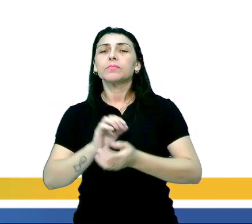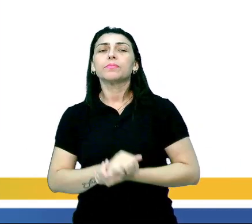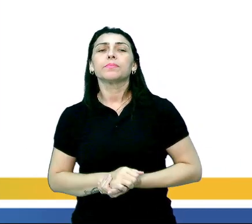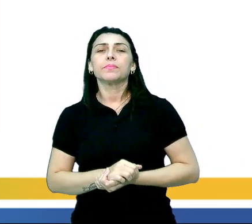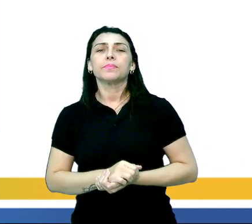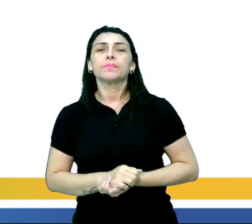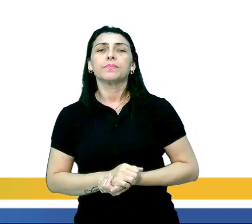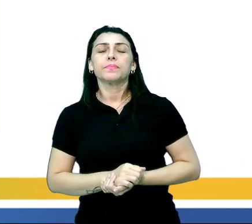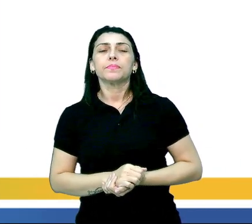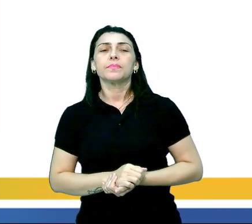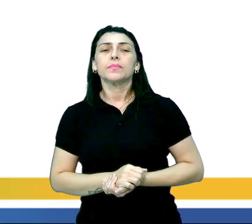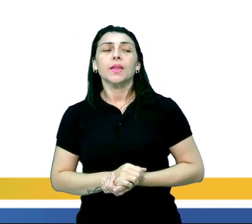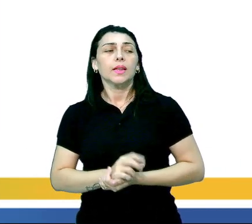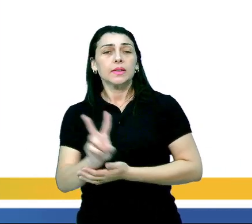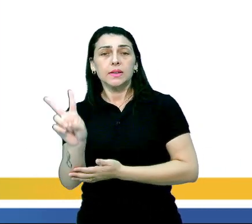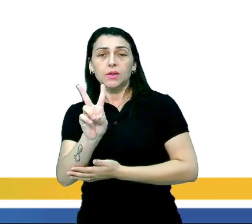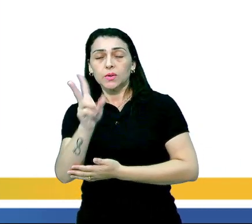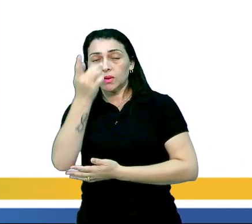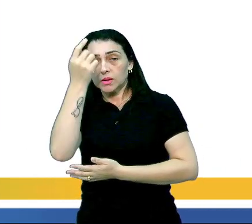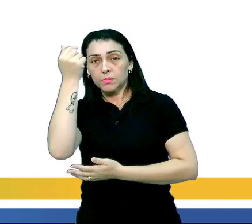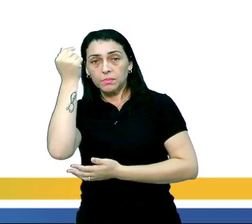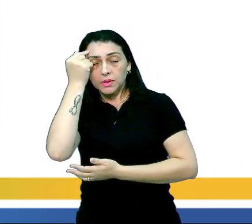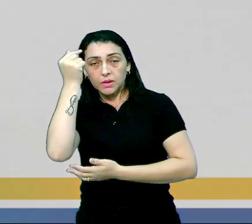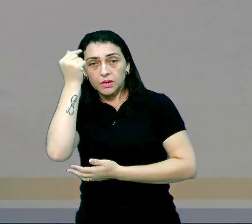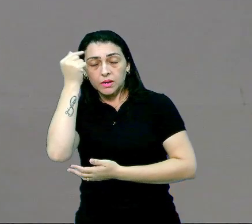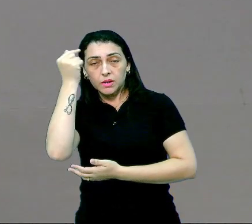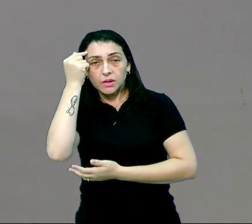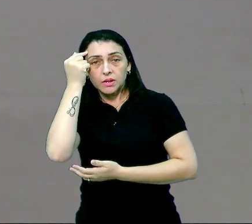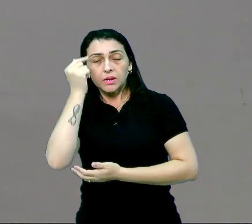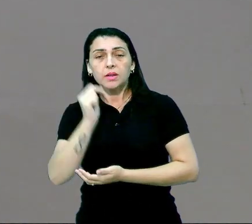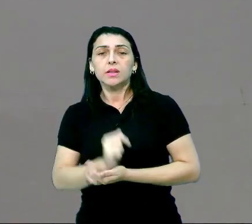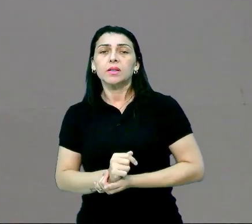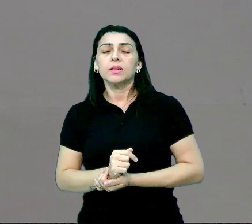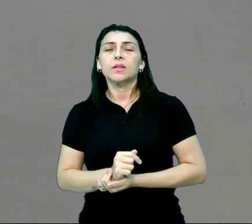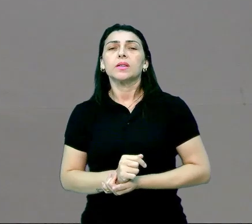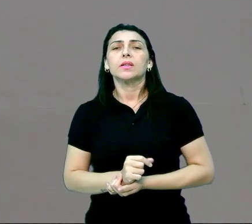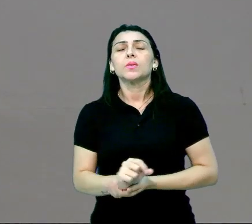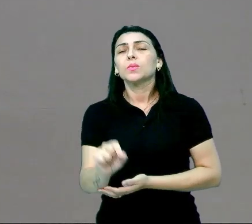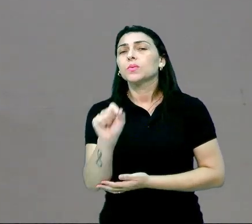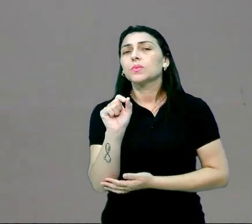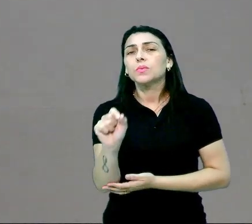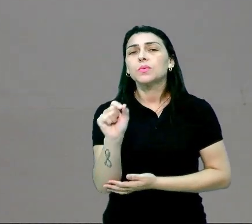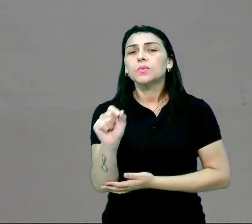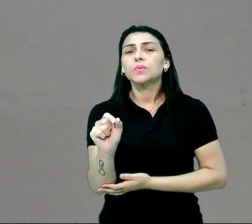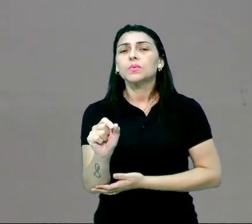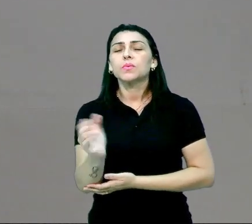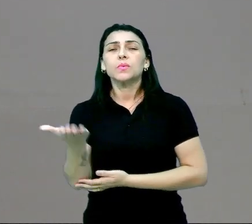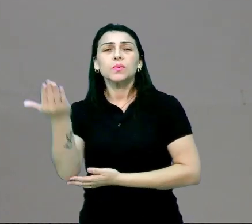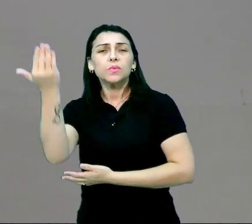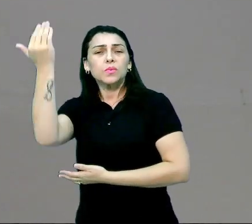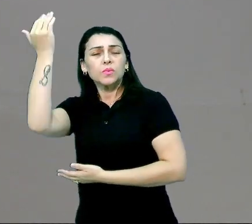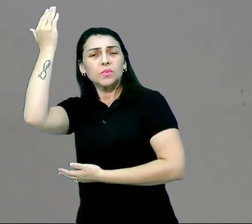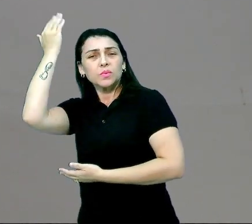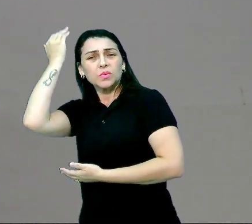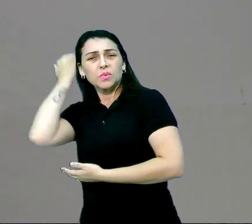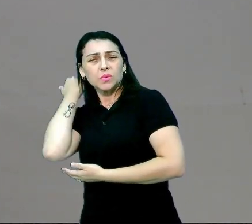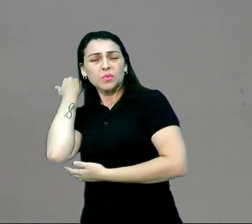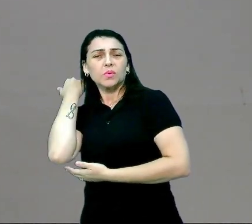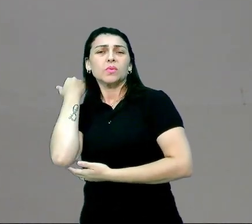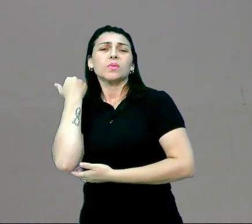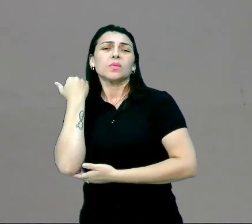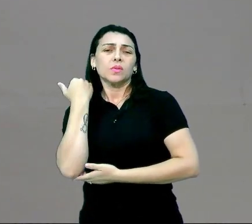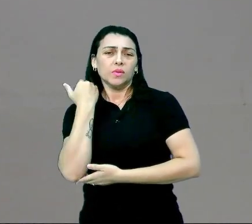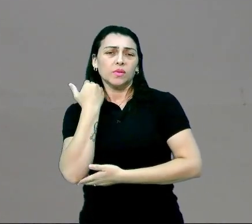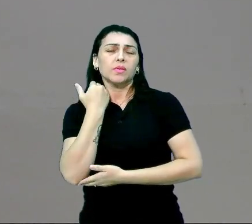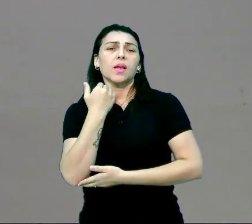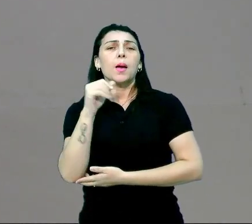bem. Então, esses dois pensadores, eles vão naquela linha de que, desde o estágio mais primitivo,